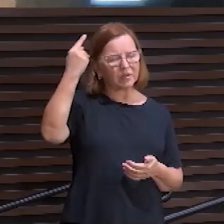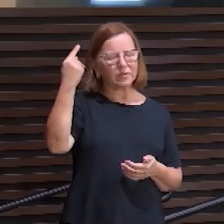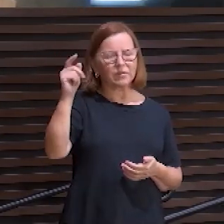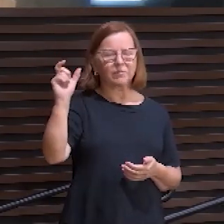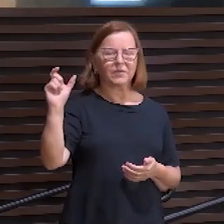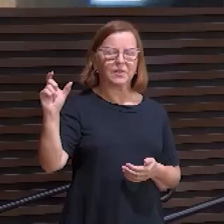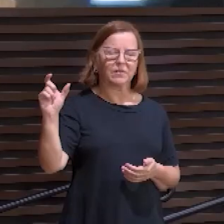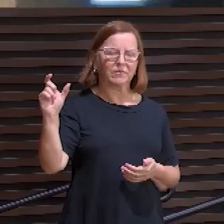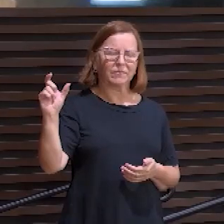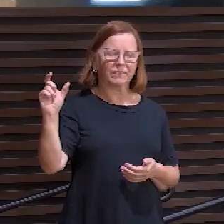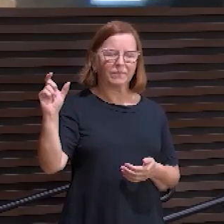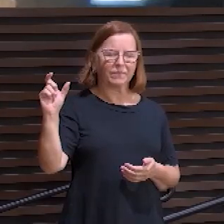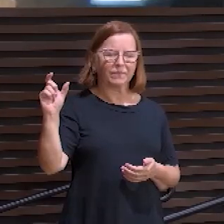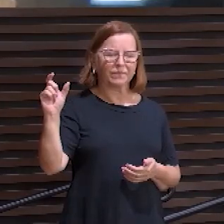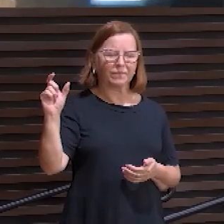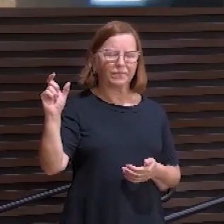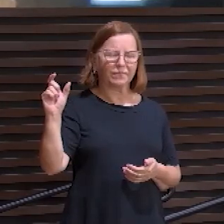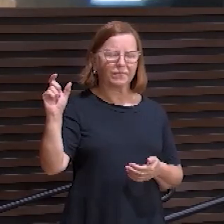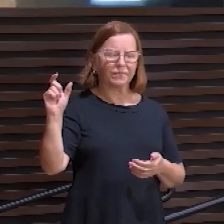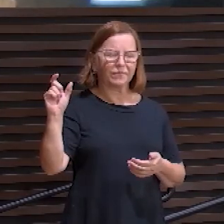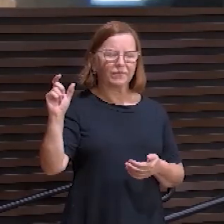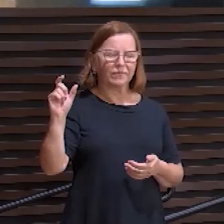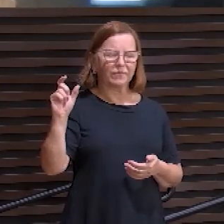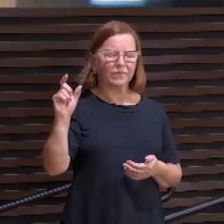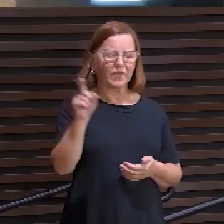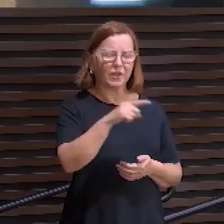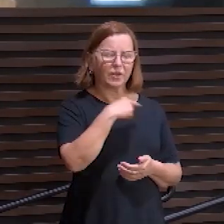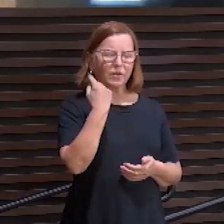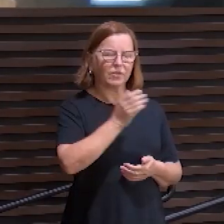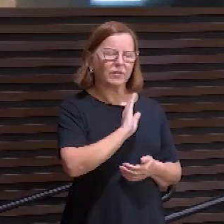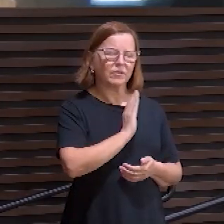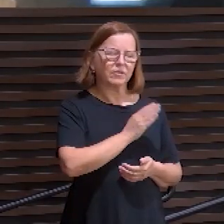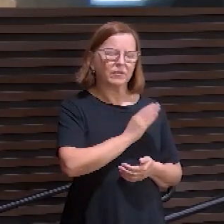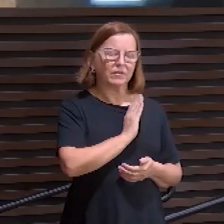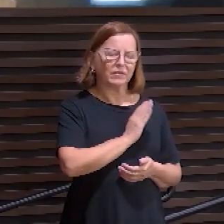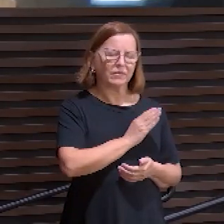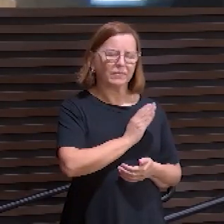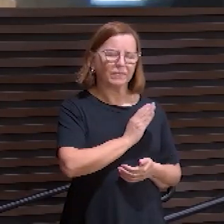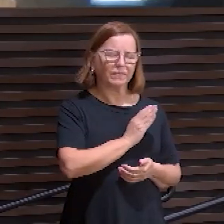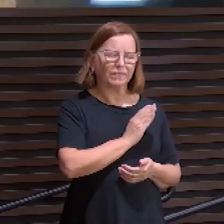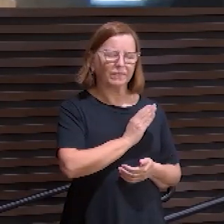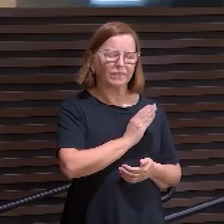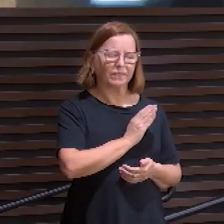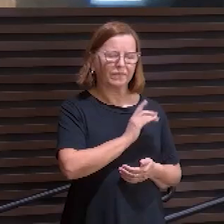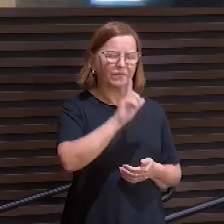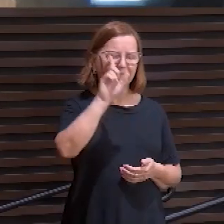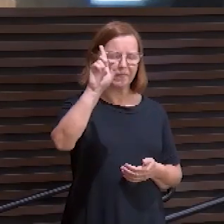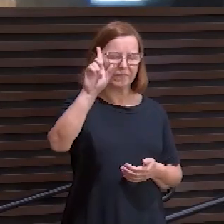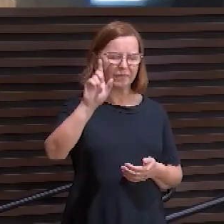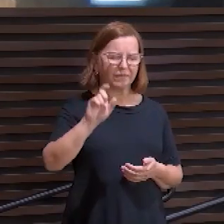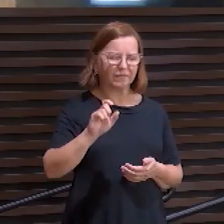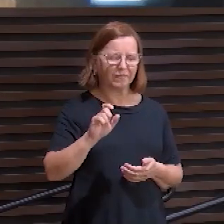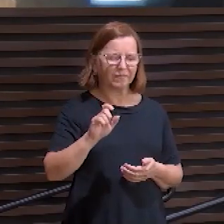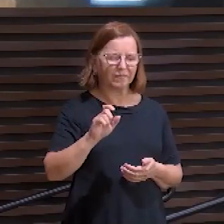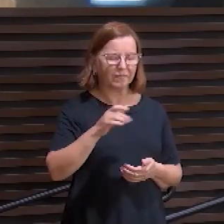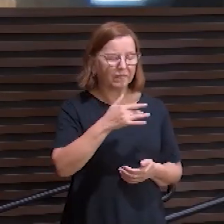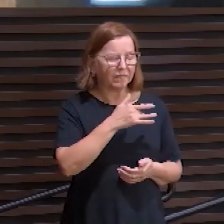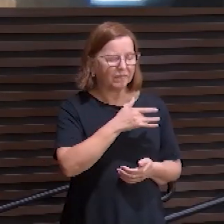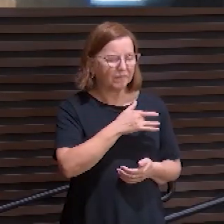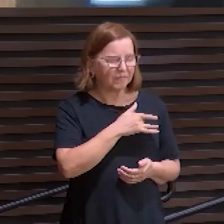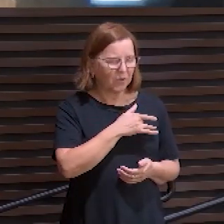Palavra, e que os nossos corações sejam